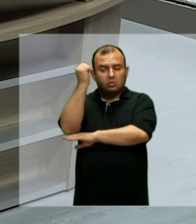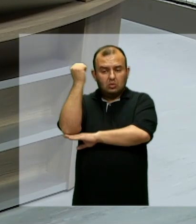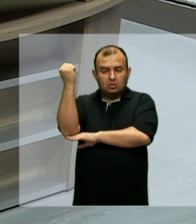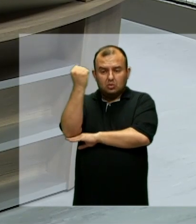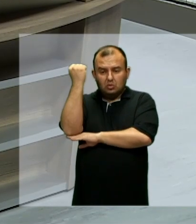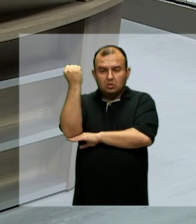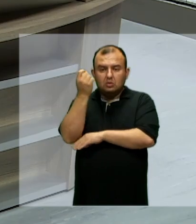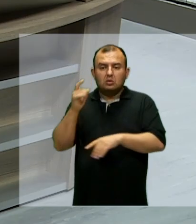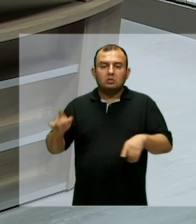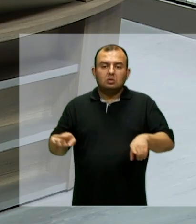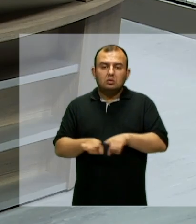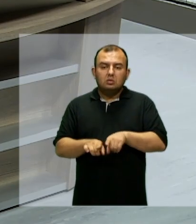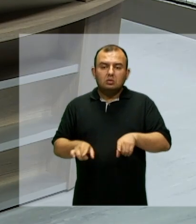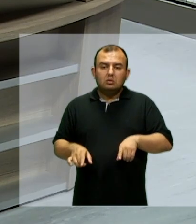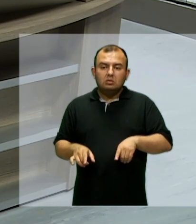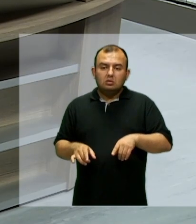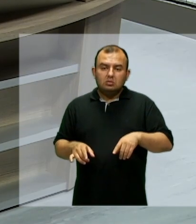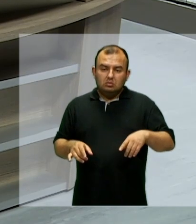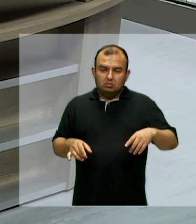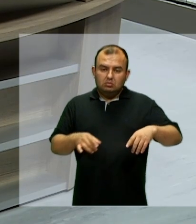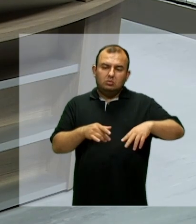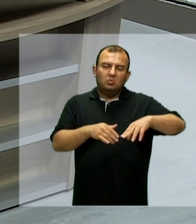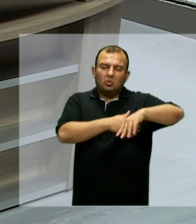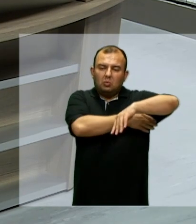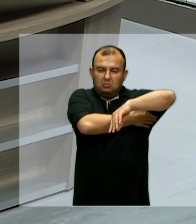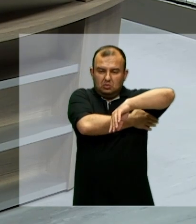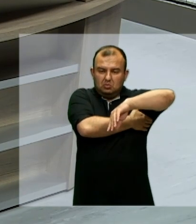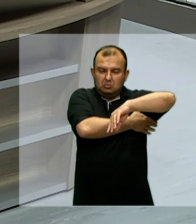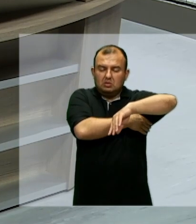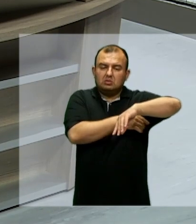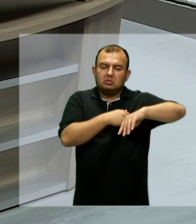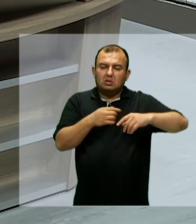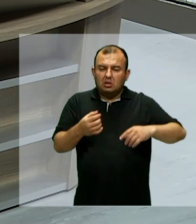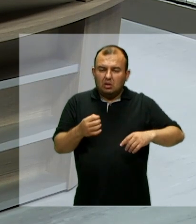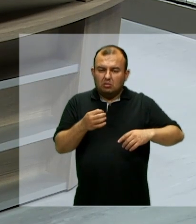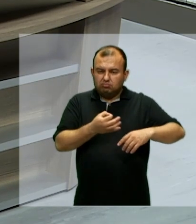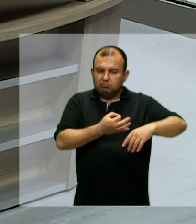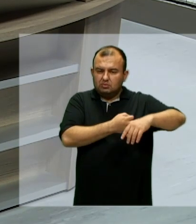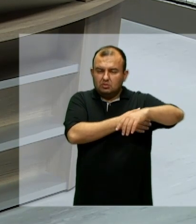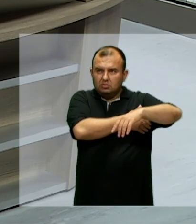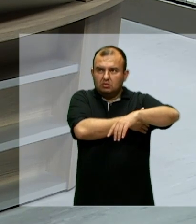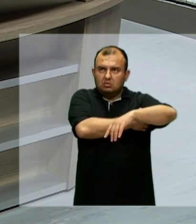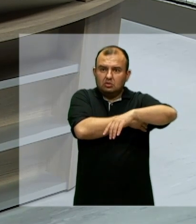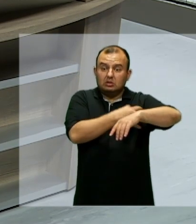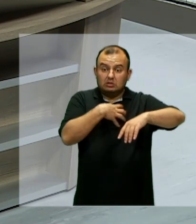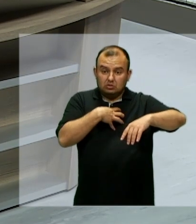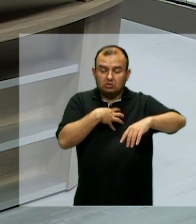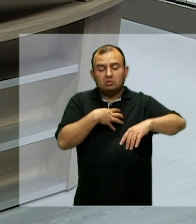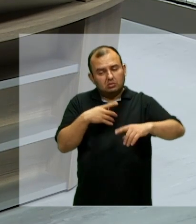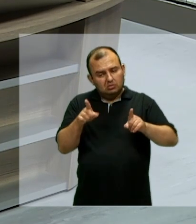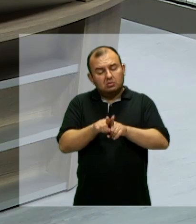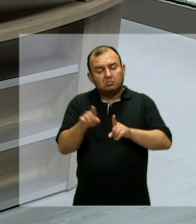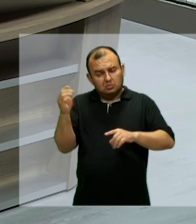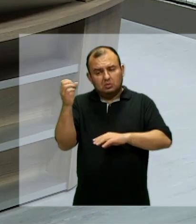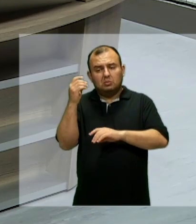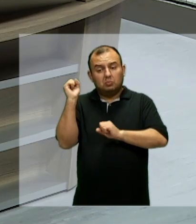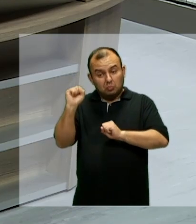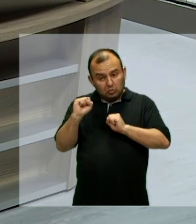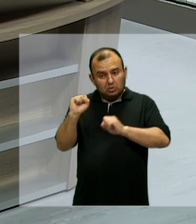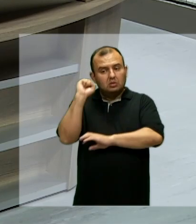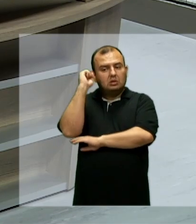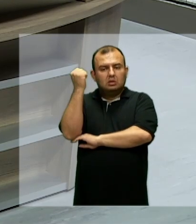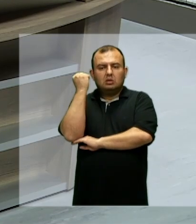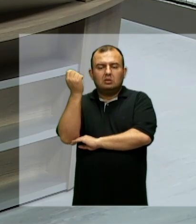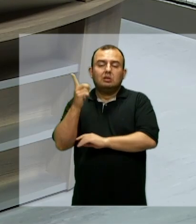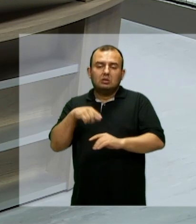né? Assim como se nós tivermos linfonodos, ínguas debaixo do braço. Com essa conscientização, viu-se a necessidade de